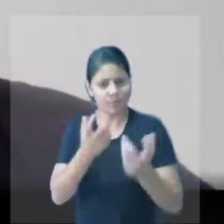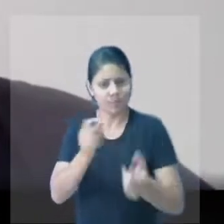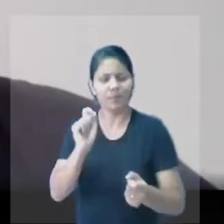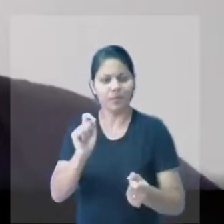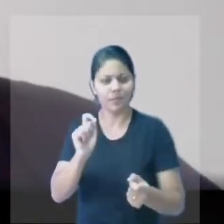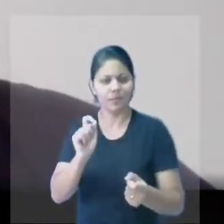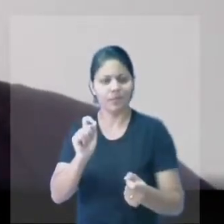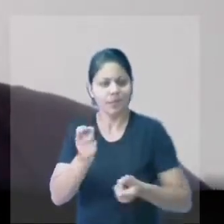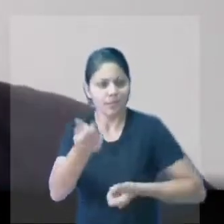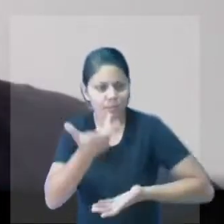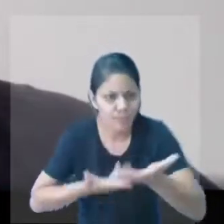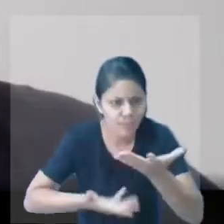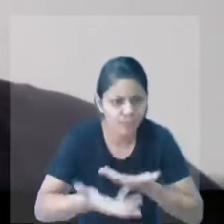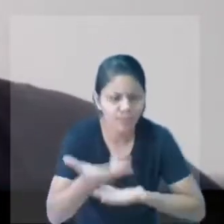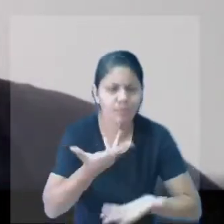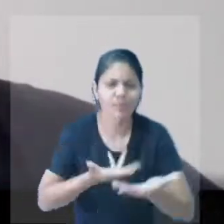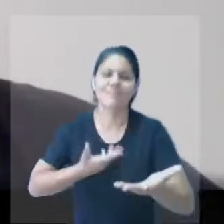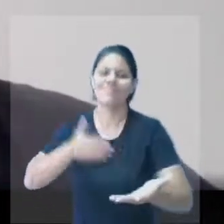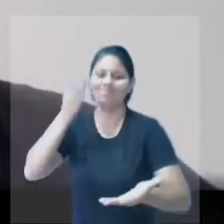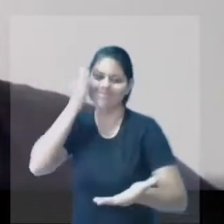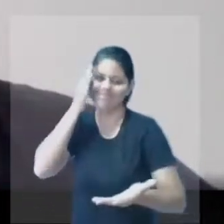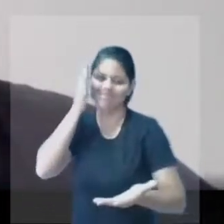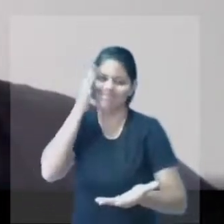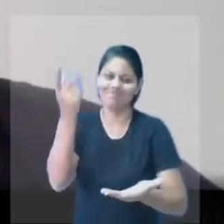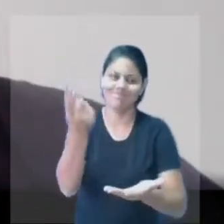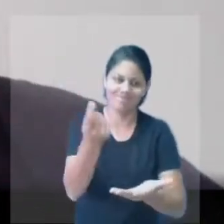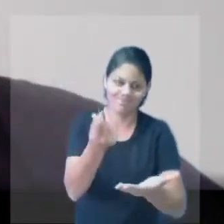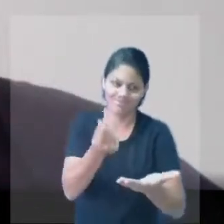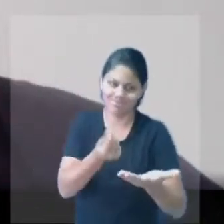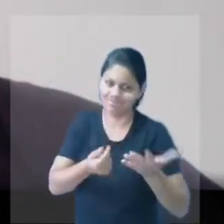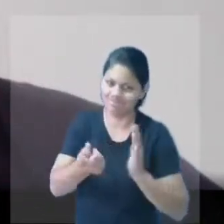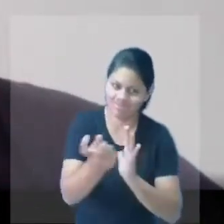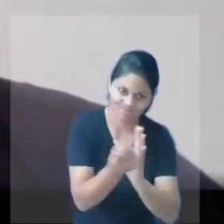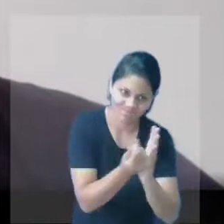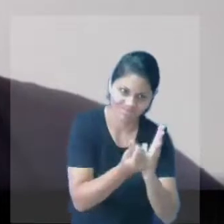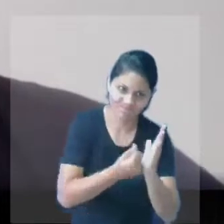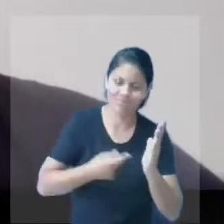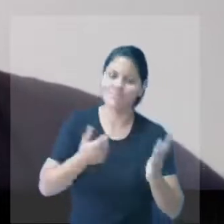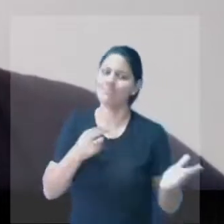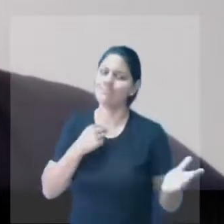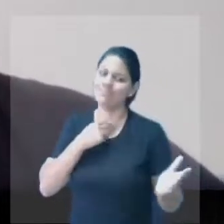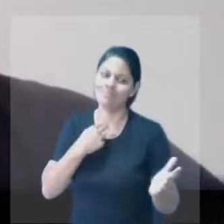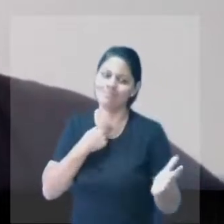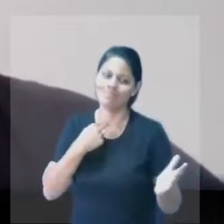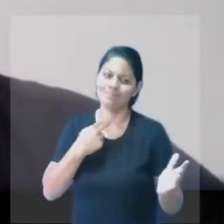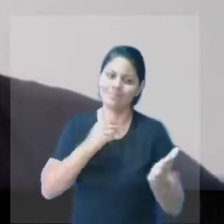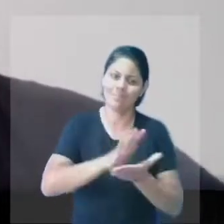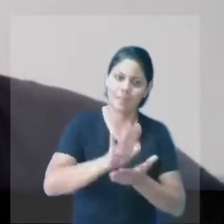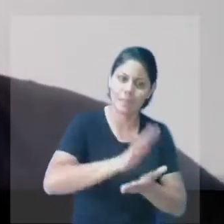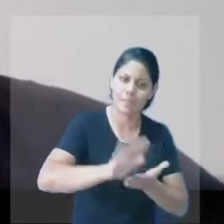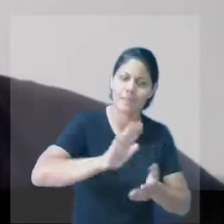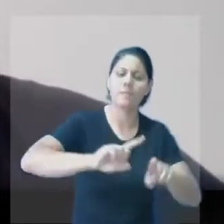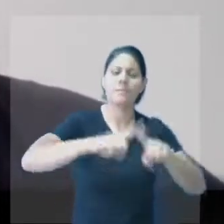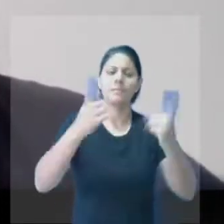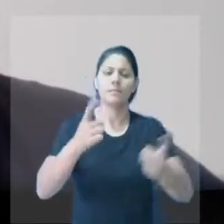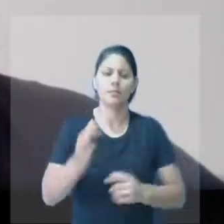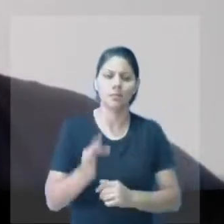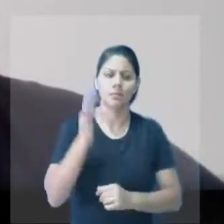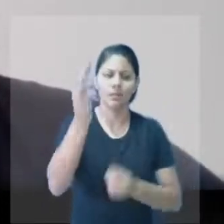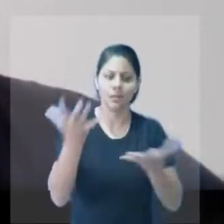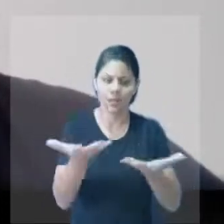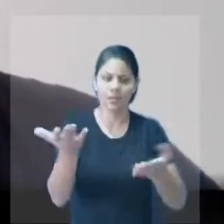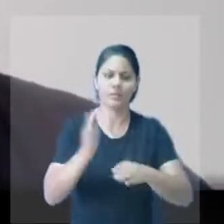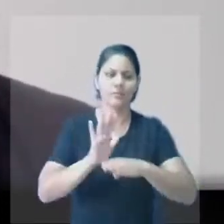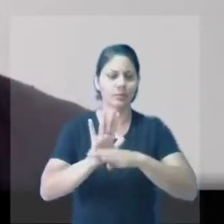dentro de toda essa restrição orçamentária que a gente está tendo agora, mas são espaços que a gente zela com muito cuidado, com muito